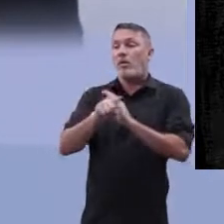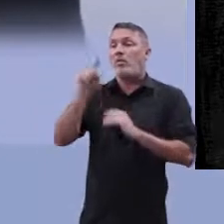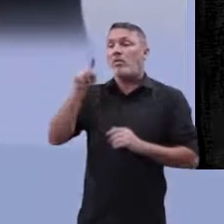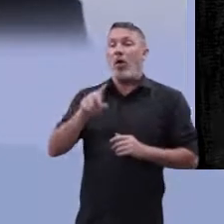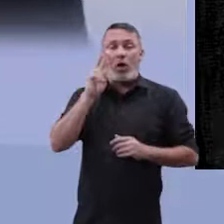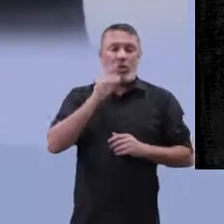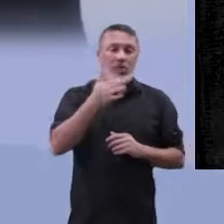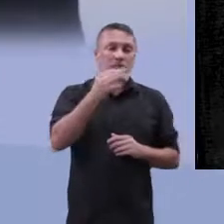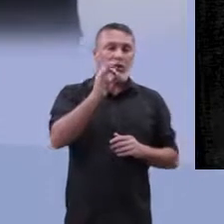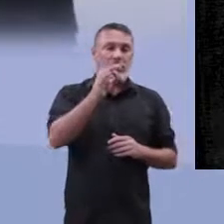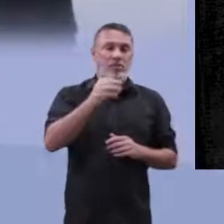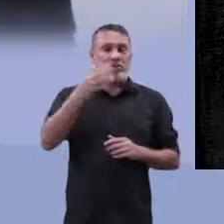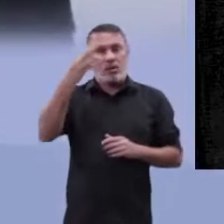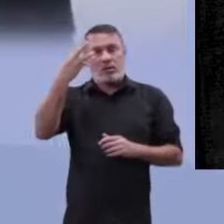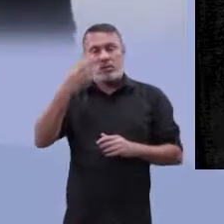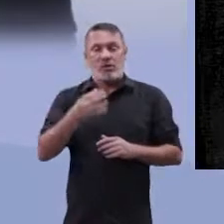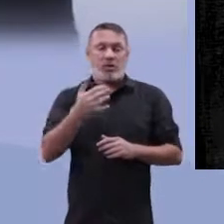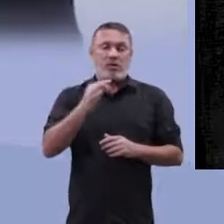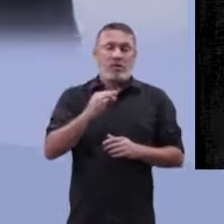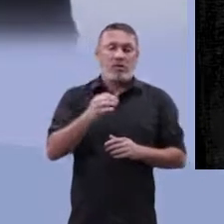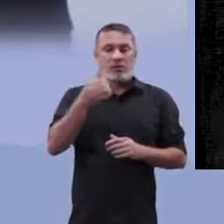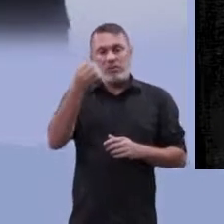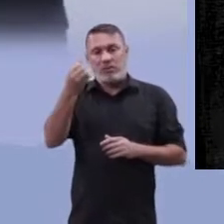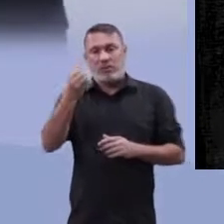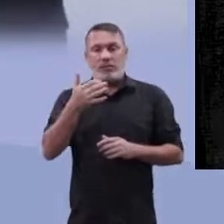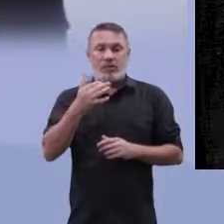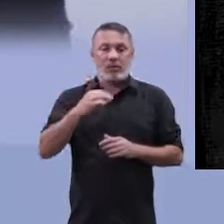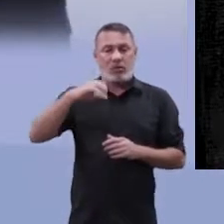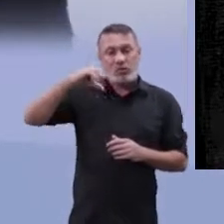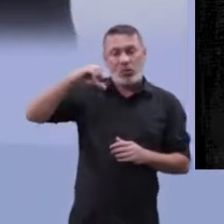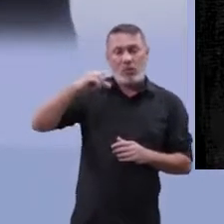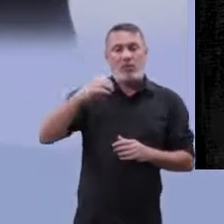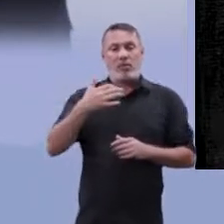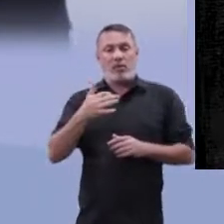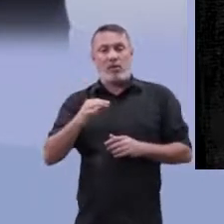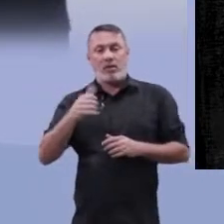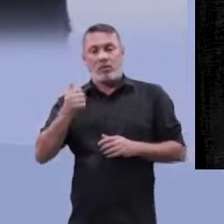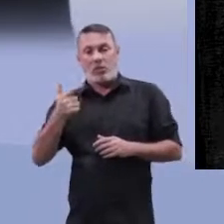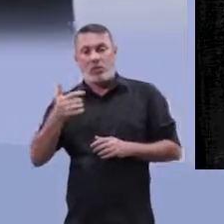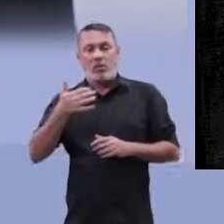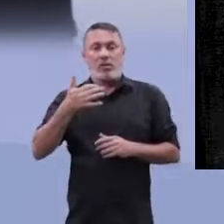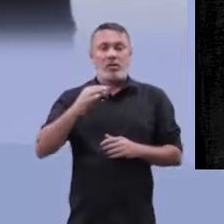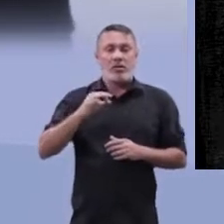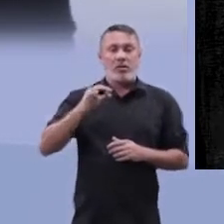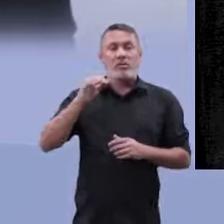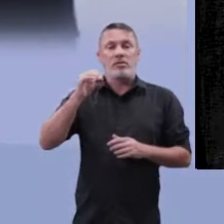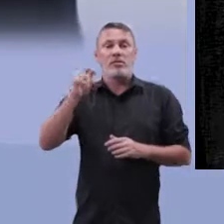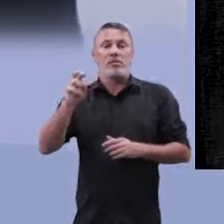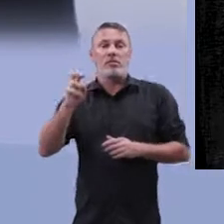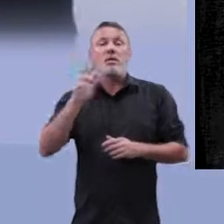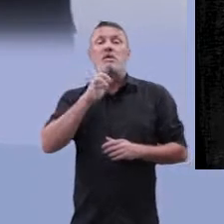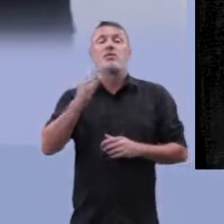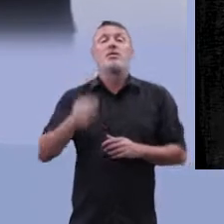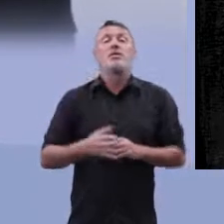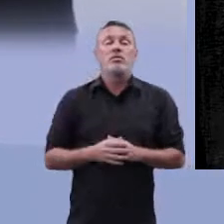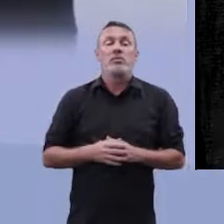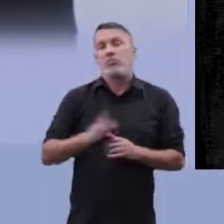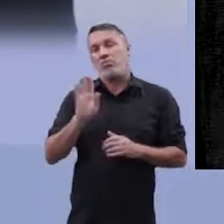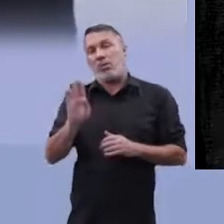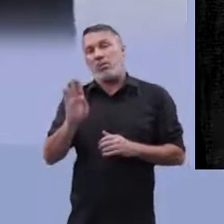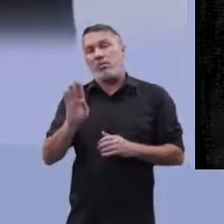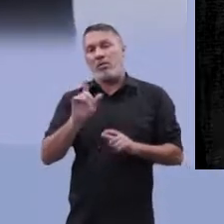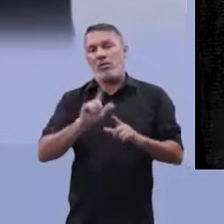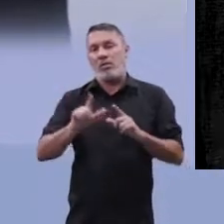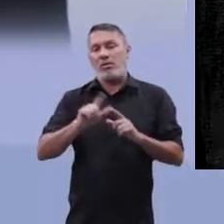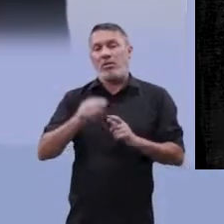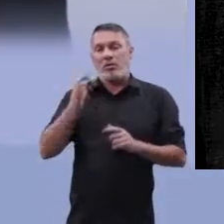as alternativas, você tem 10 elevado a 3, 10 elevado a 6, 10 elevado a 9, 10 elevado a 12, 10 elevado a 15.